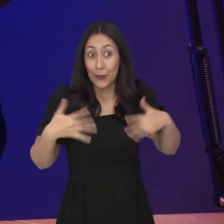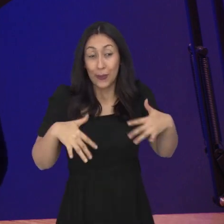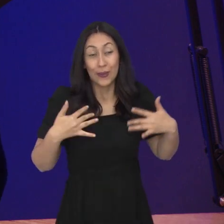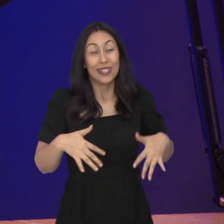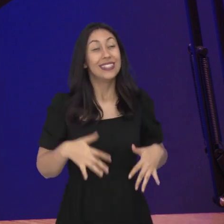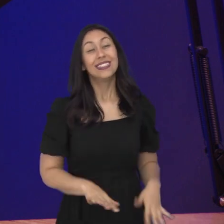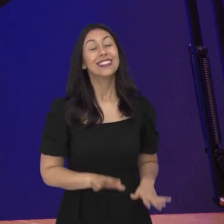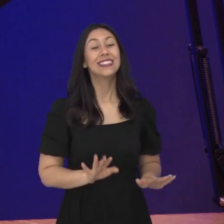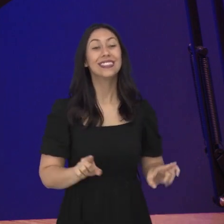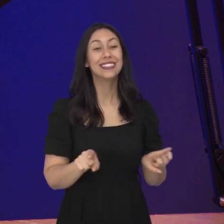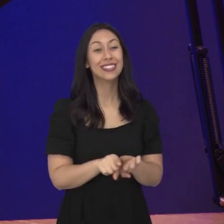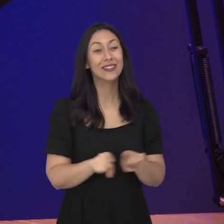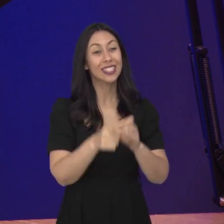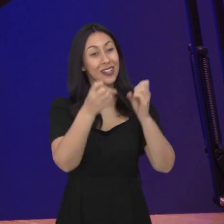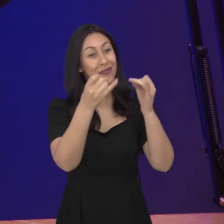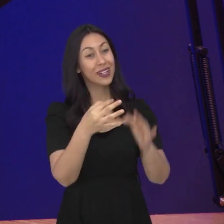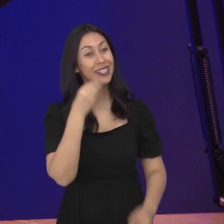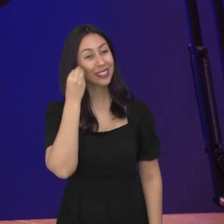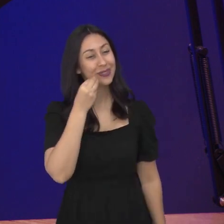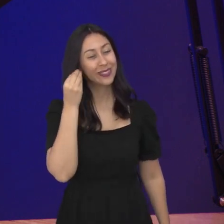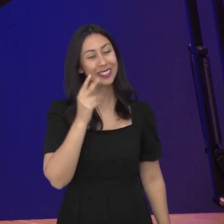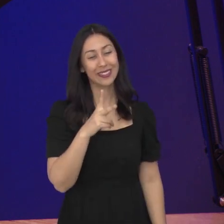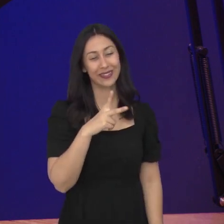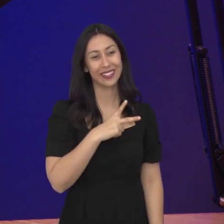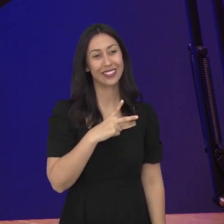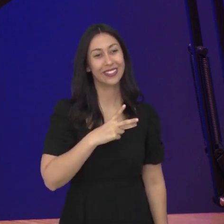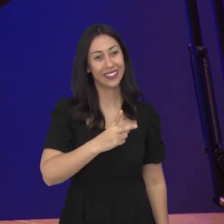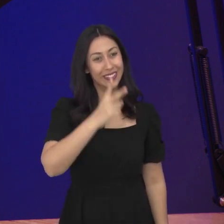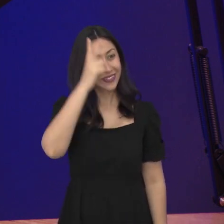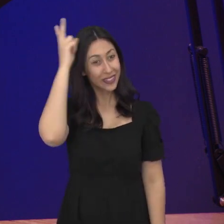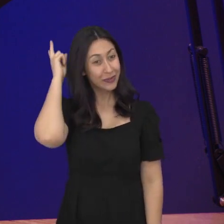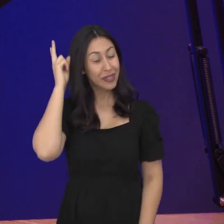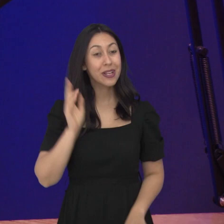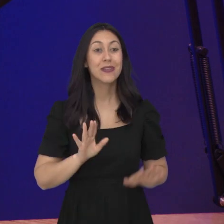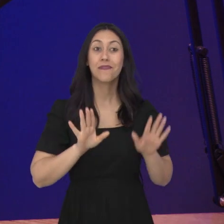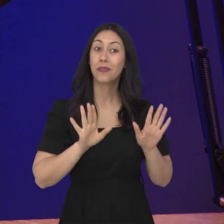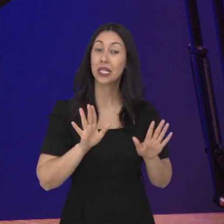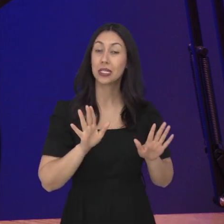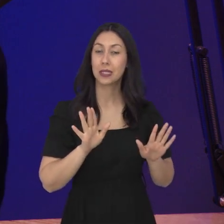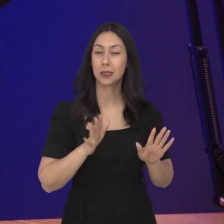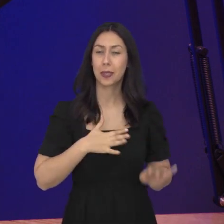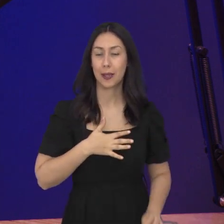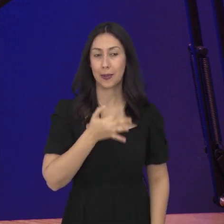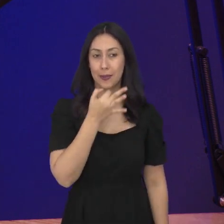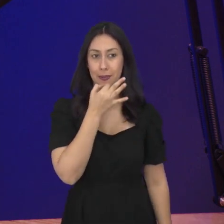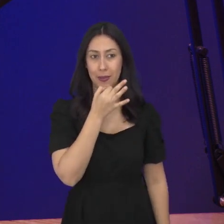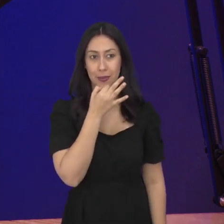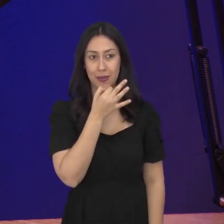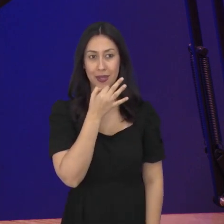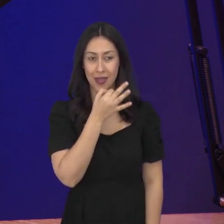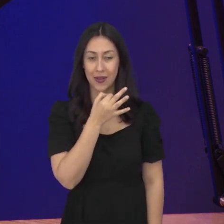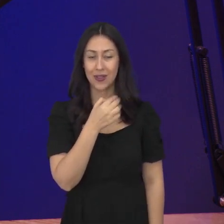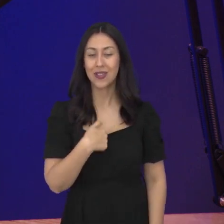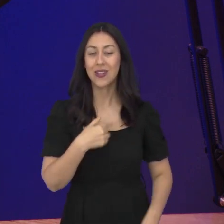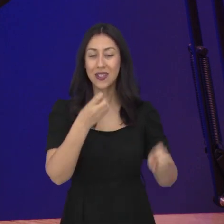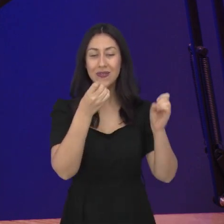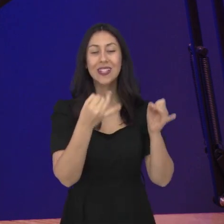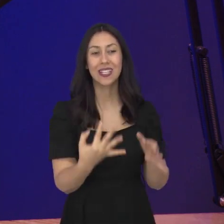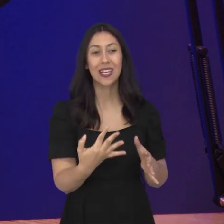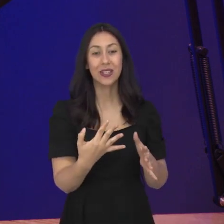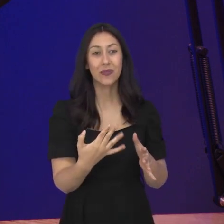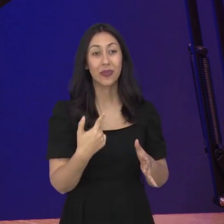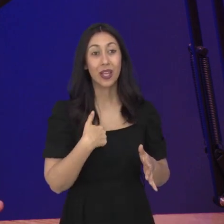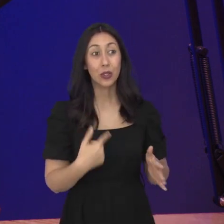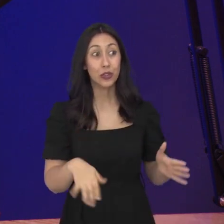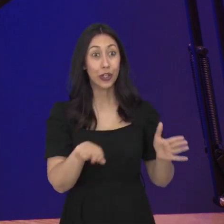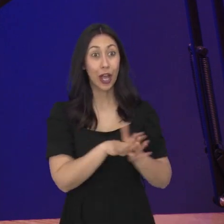E a gente estava falando um pouquinho das nossas experiências, né, pessoais com o vestibular, mas eu acho que essa questão, Samu, que eu citei antes, de tipo assim,